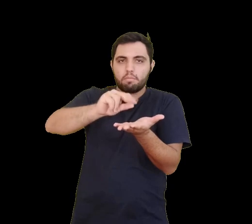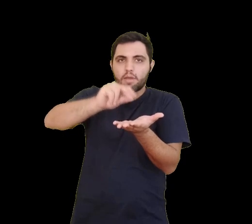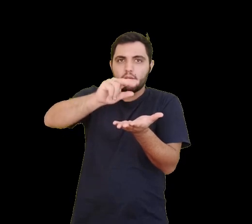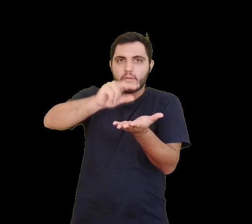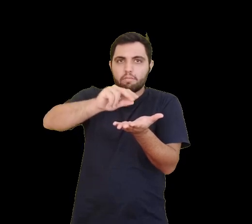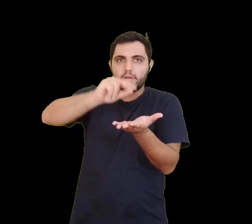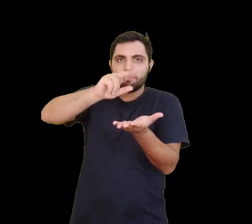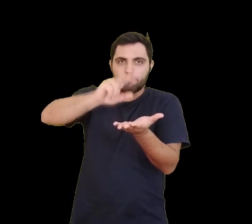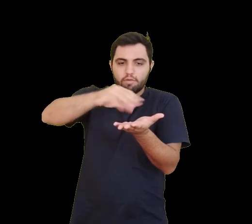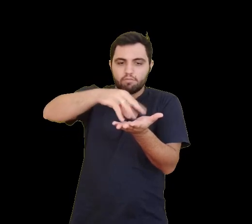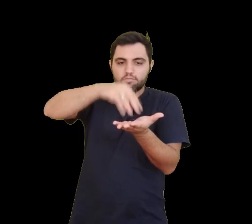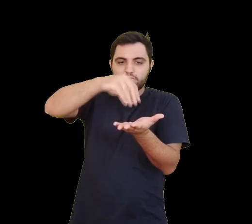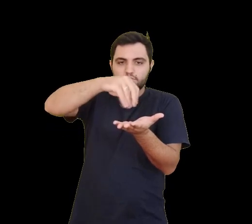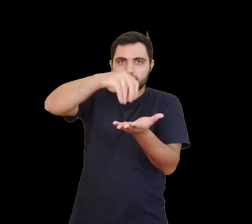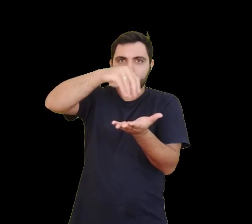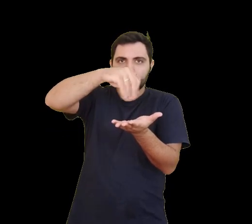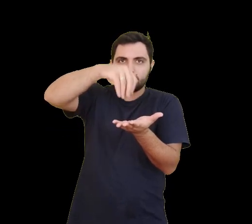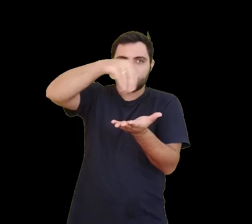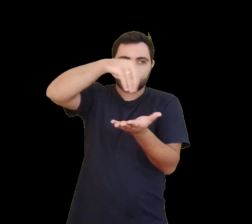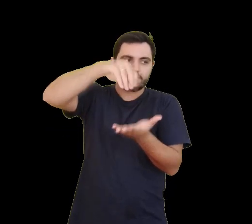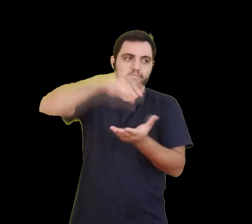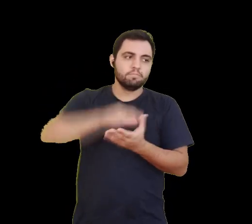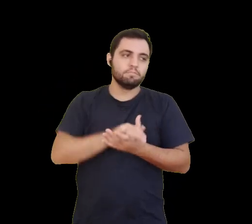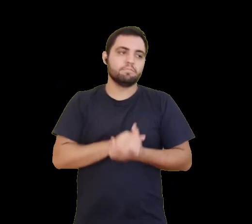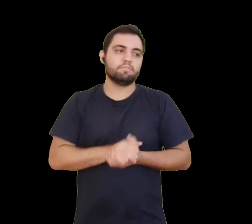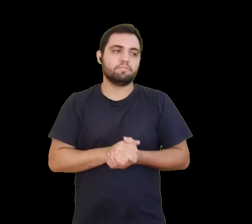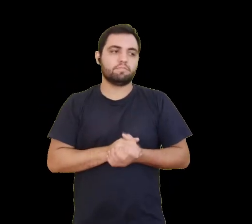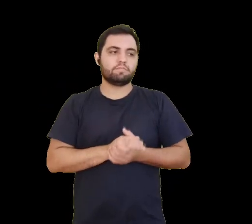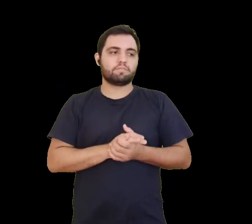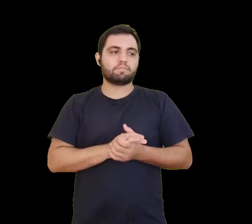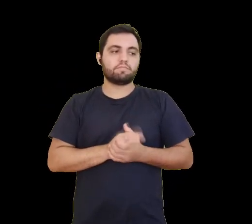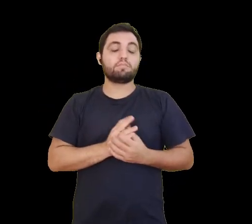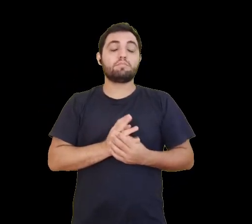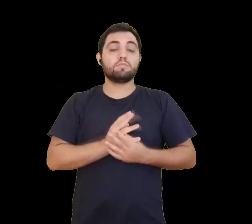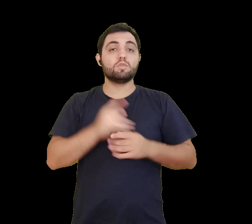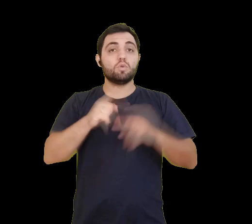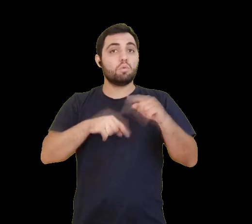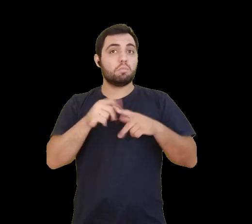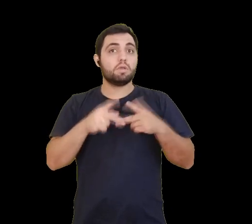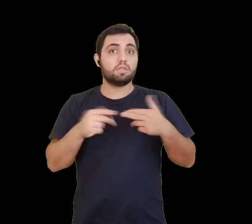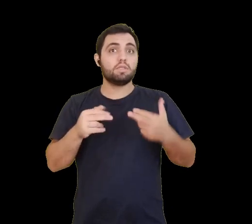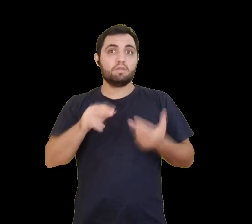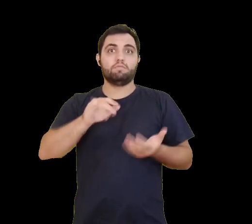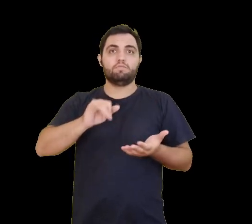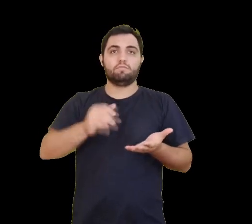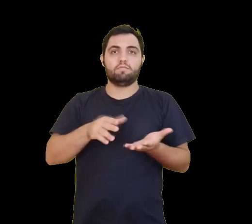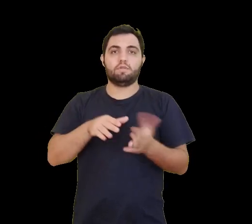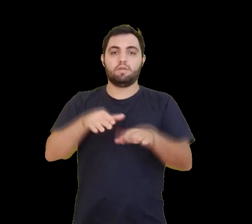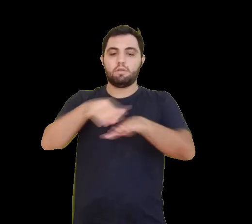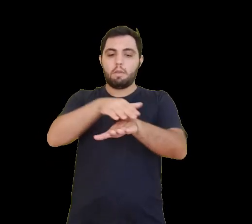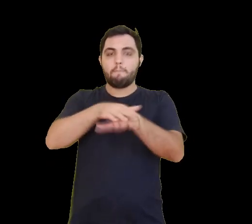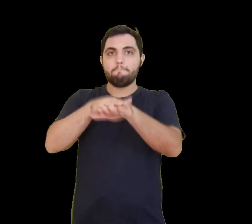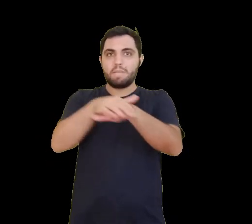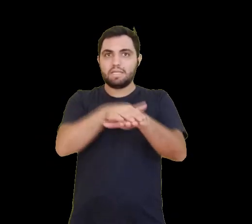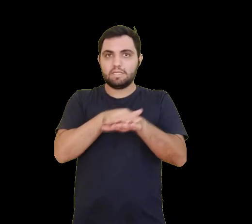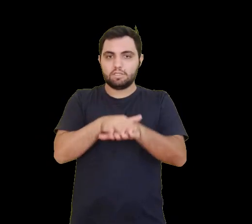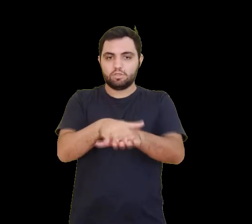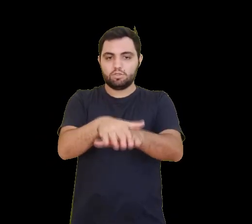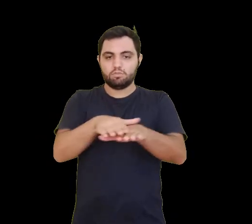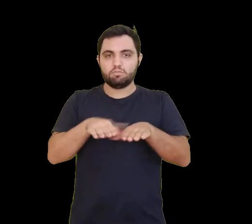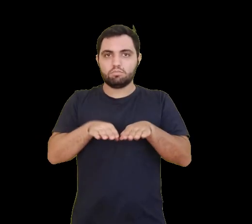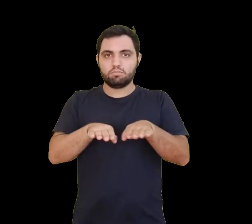tubinho, e aí ele entra na cabeça. E esse material aqui vai ser depositado na